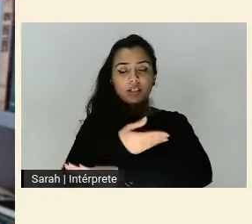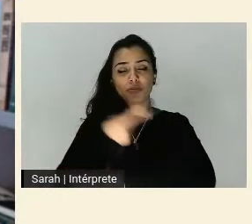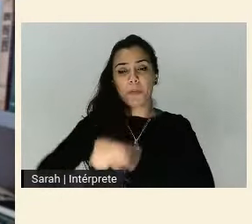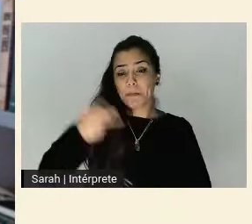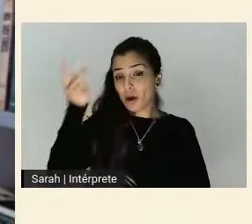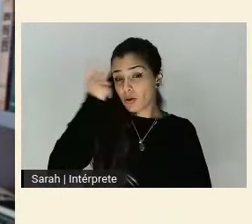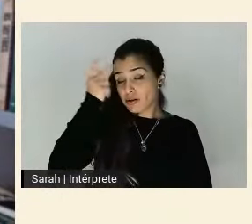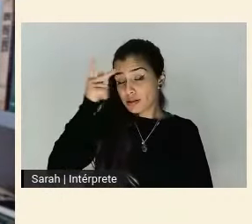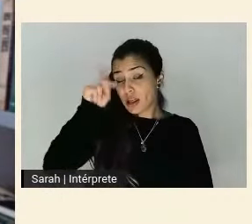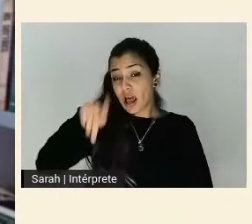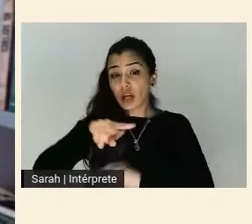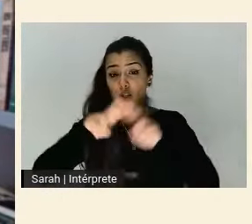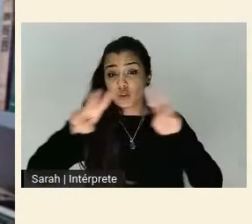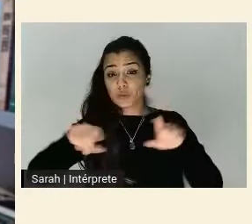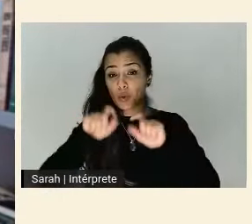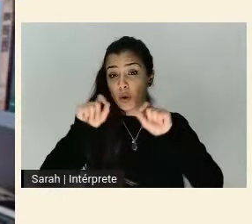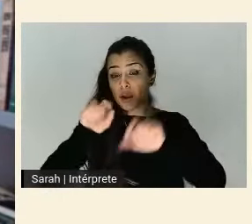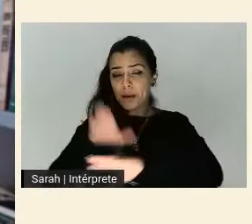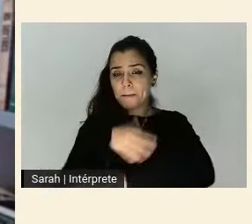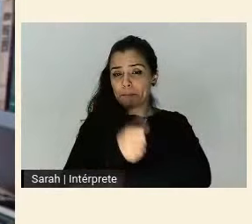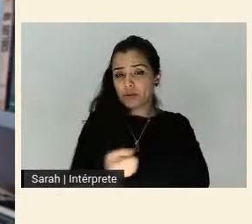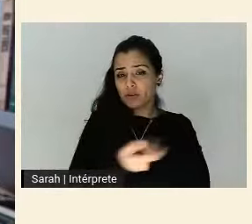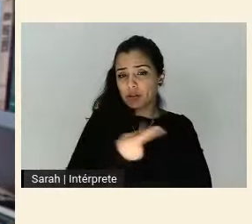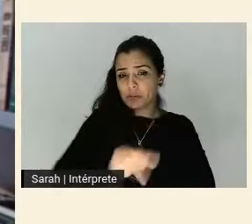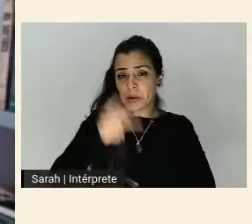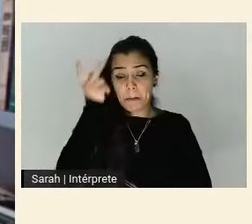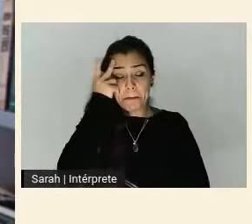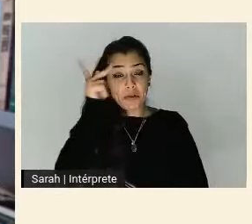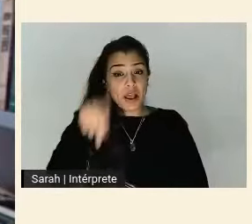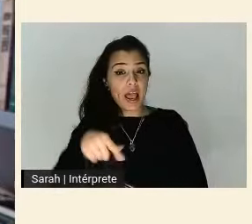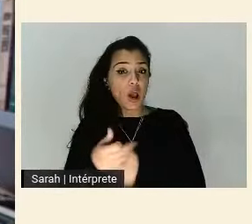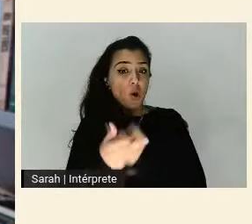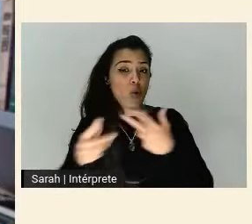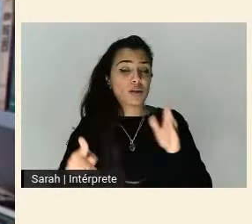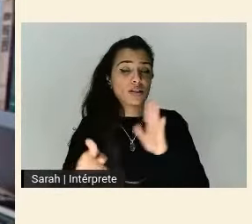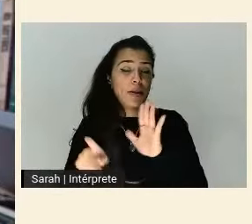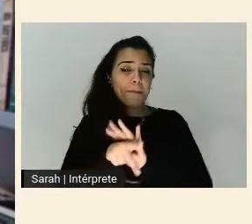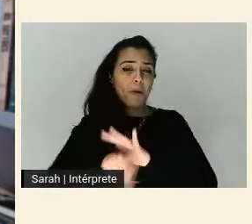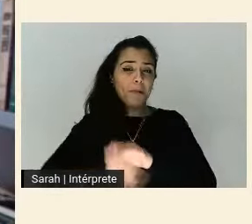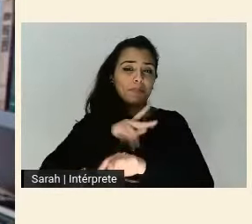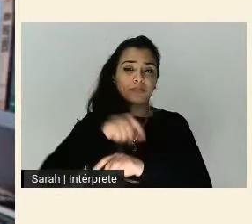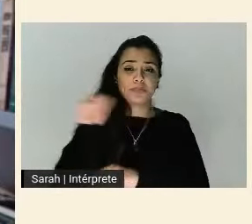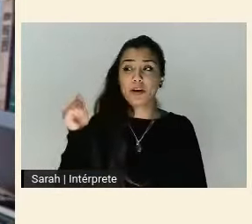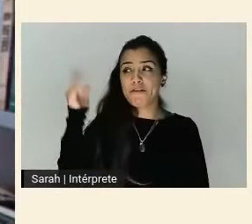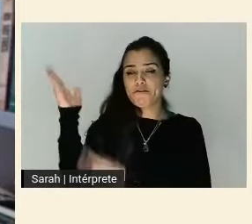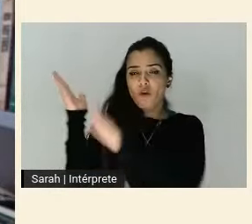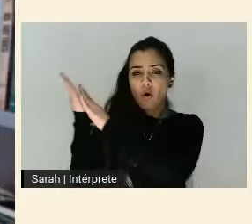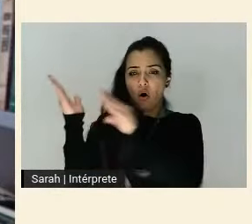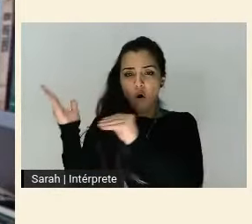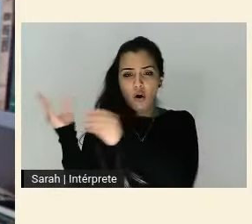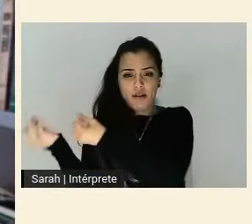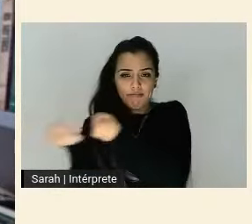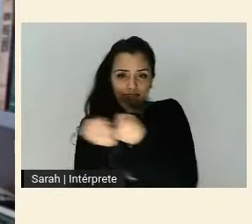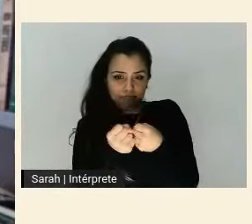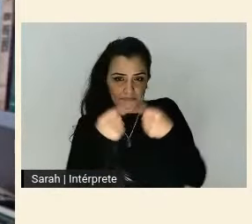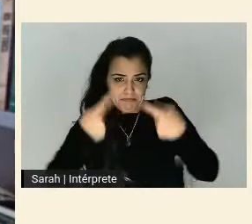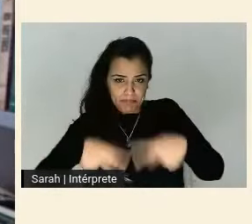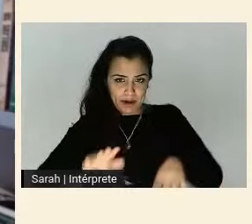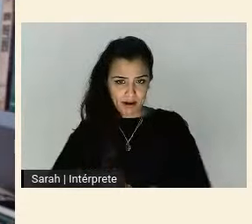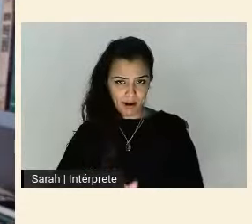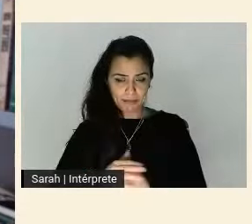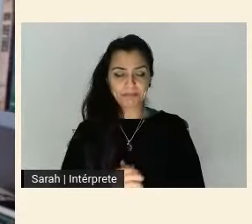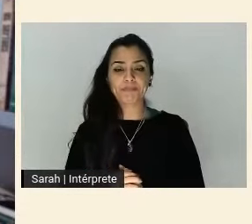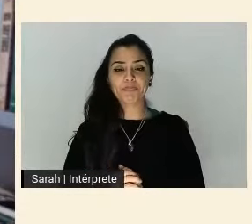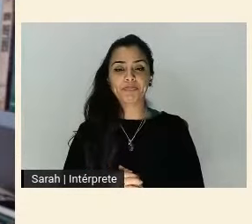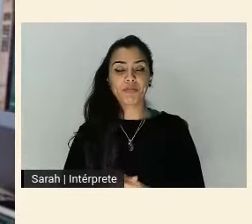vai considerar o modernismo paulista um estrangeirismo, um cosmopolitismo, né? Segundo, ele